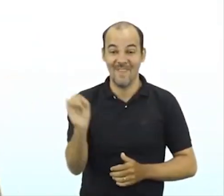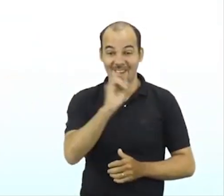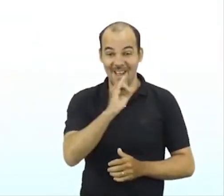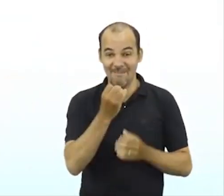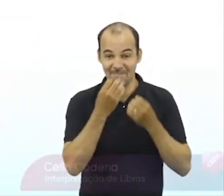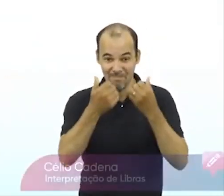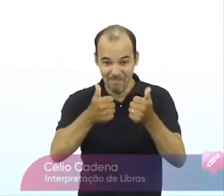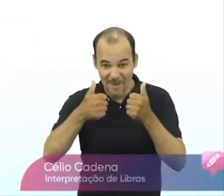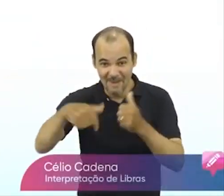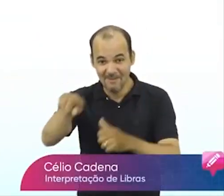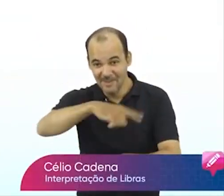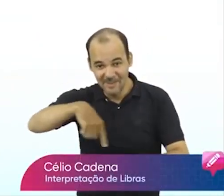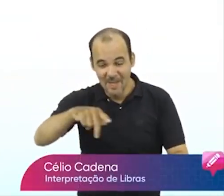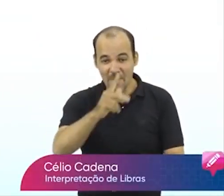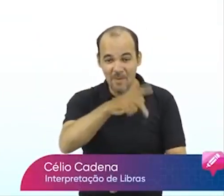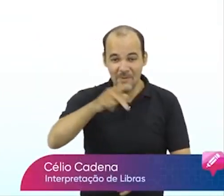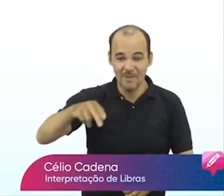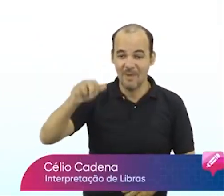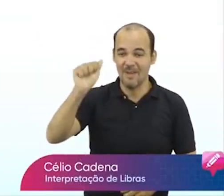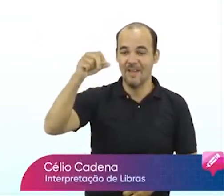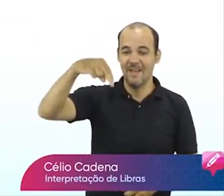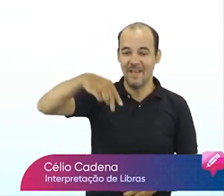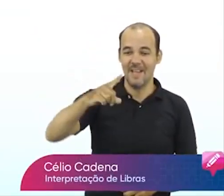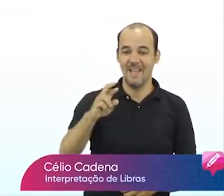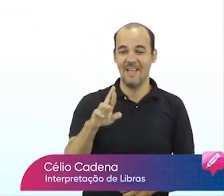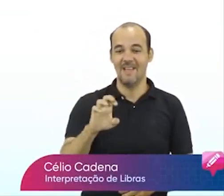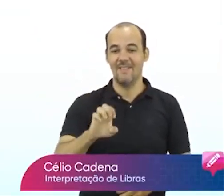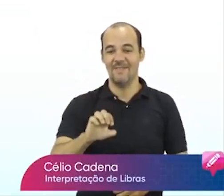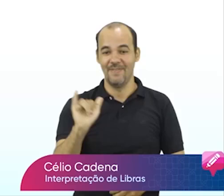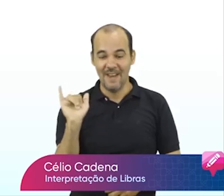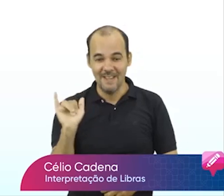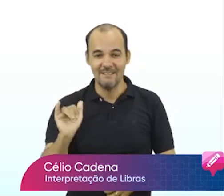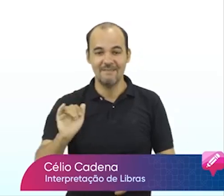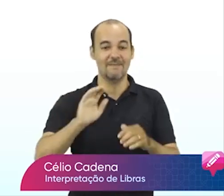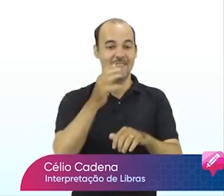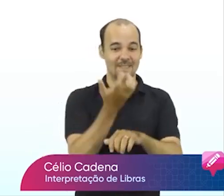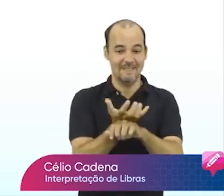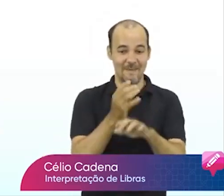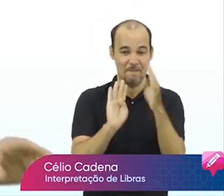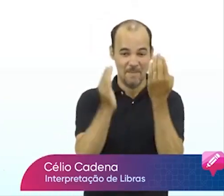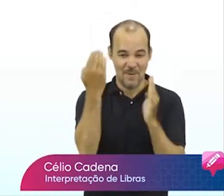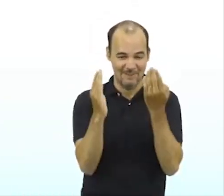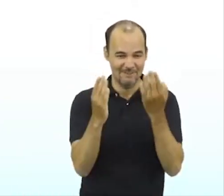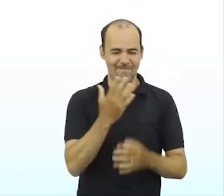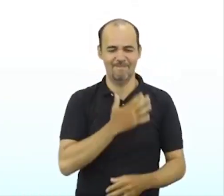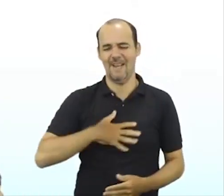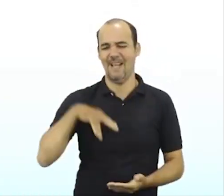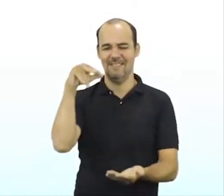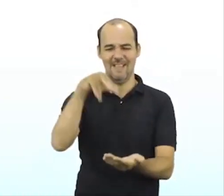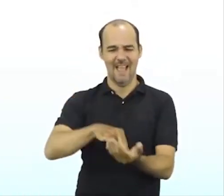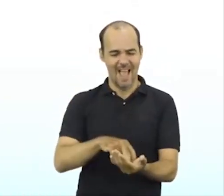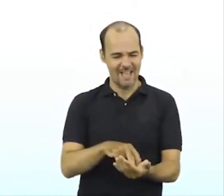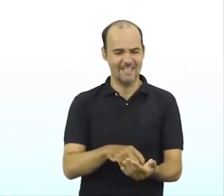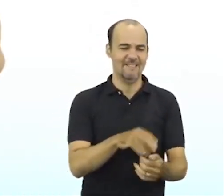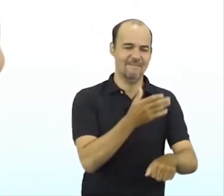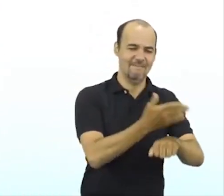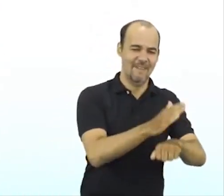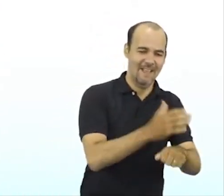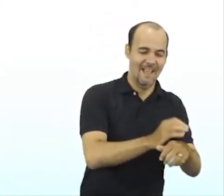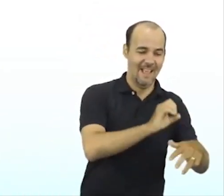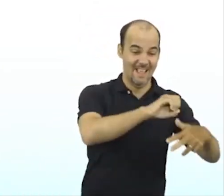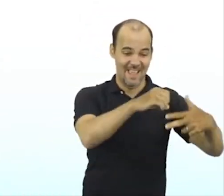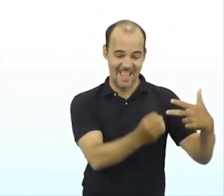Fala pessoas, e aí tudo certo? Aqui quem tá falando é o professor Andrei Tubarão de Biologia e é um prazer estar com vocês aqui no Prepara Enem